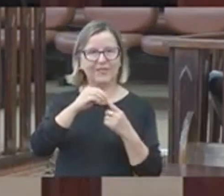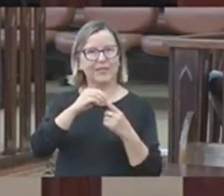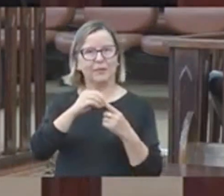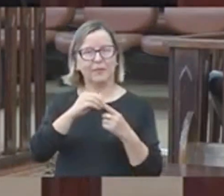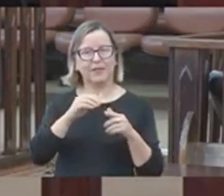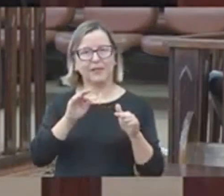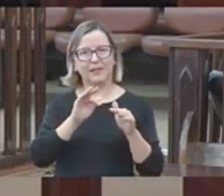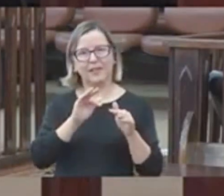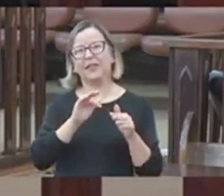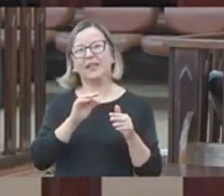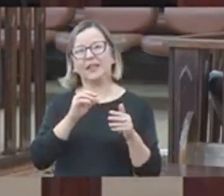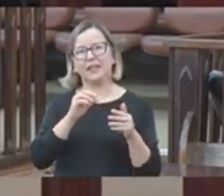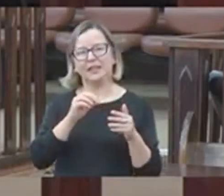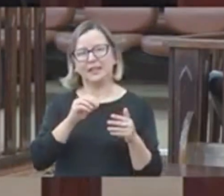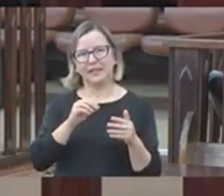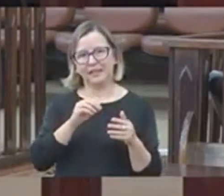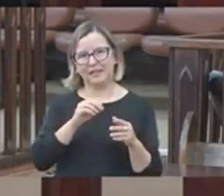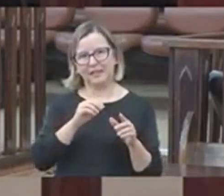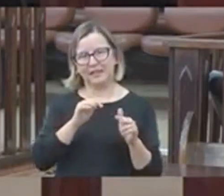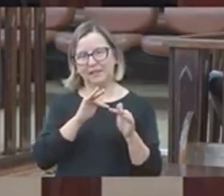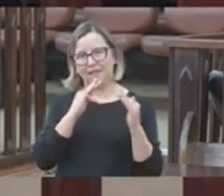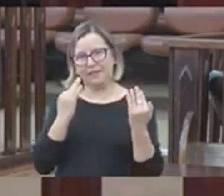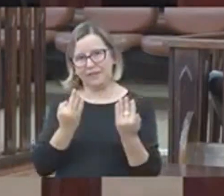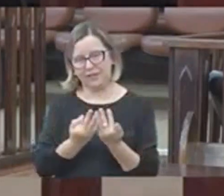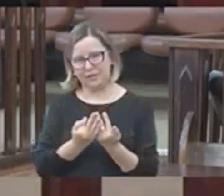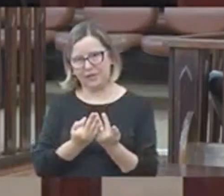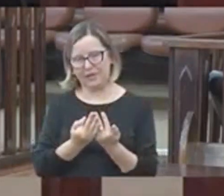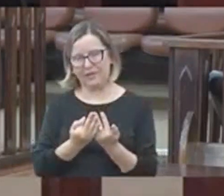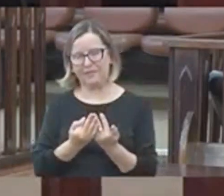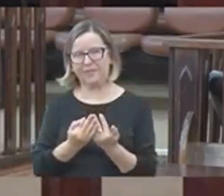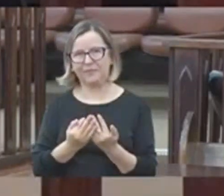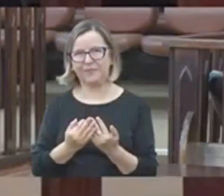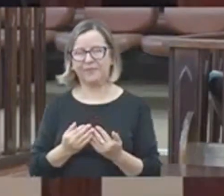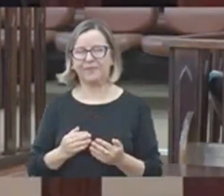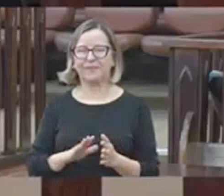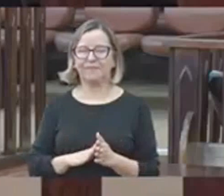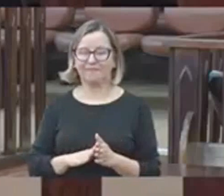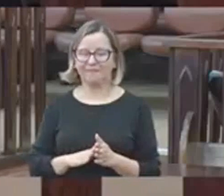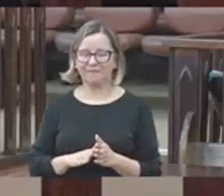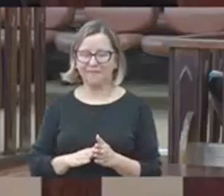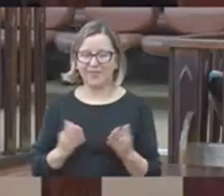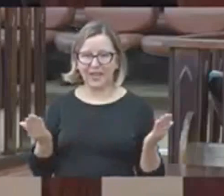Quem faz isso? Esposa. Quem faz isso? Filhos. É o Senhor Jesus Cristo. Vamos orar?